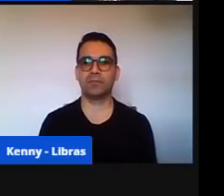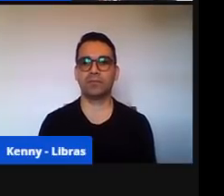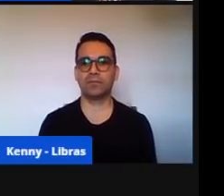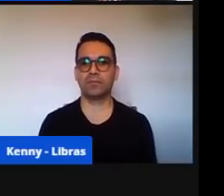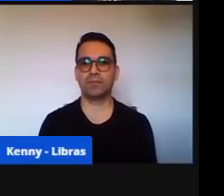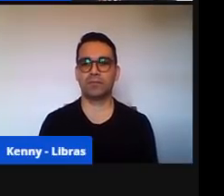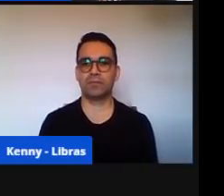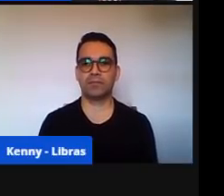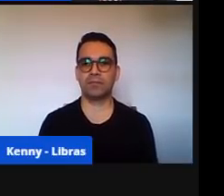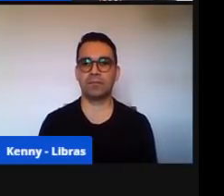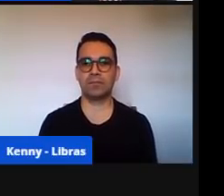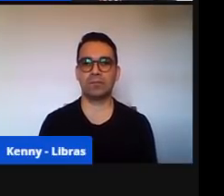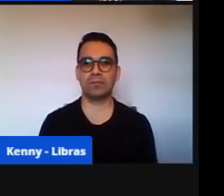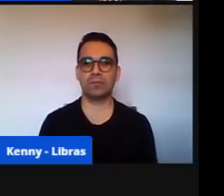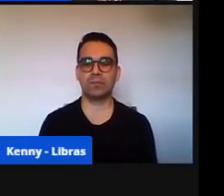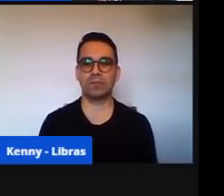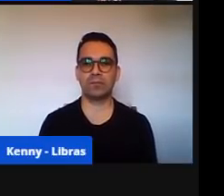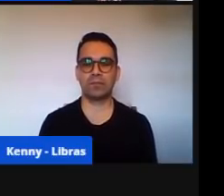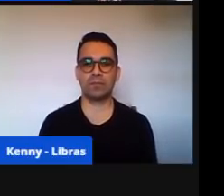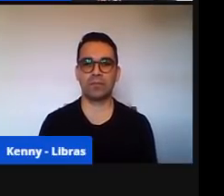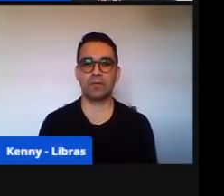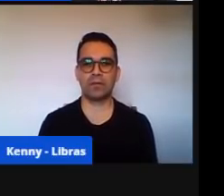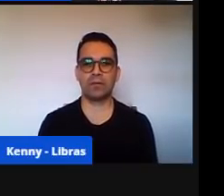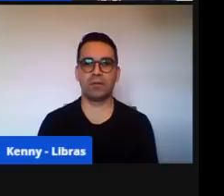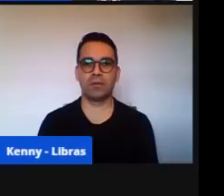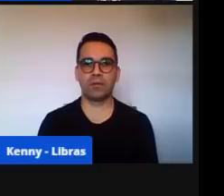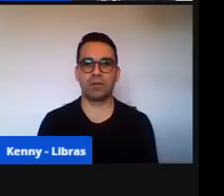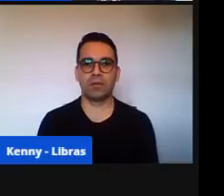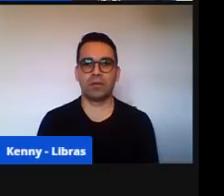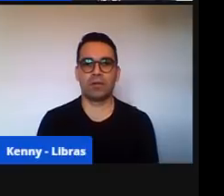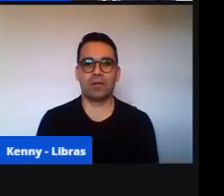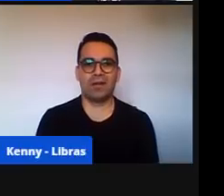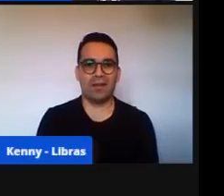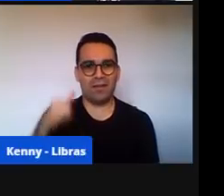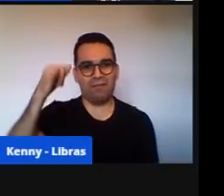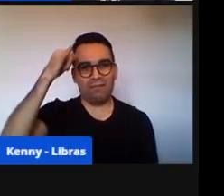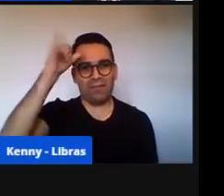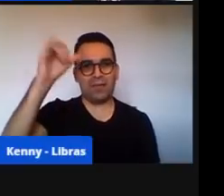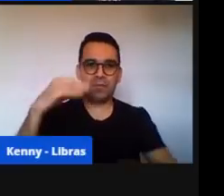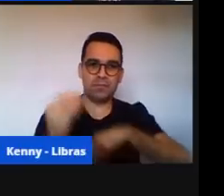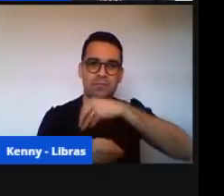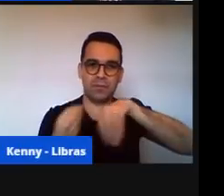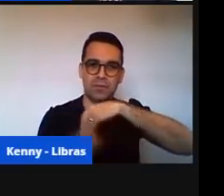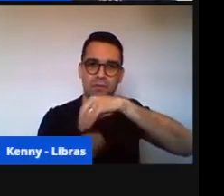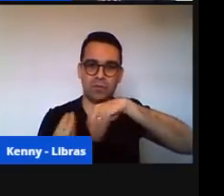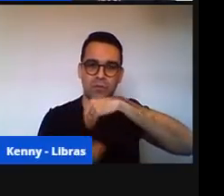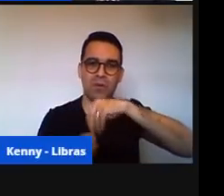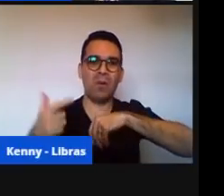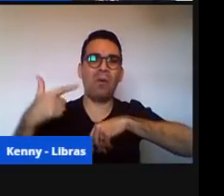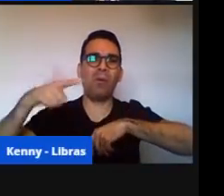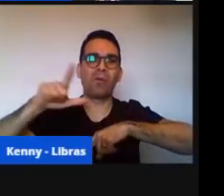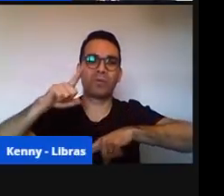A gente nunca deve misturar outras soluções, outros produtos químicos, à